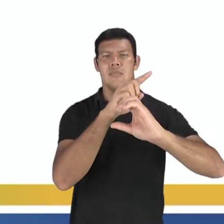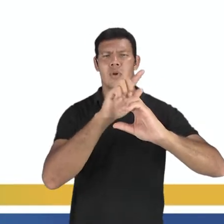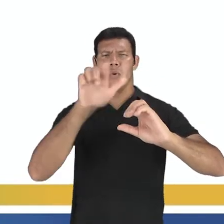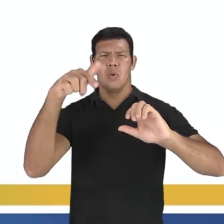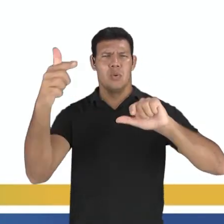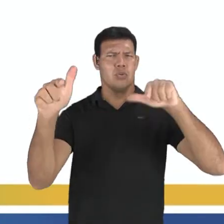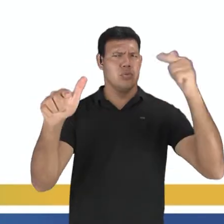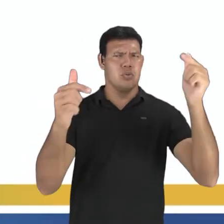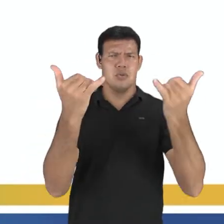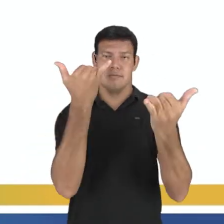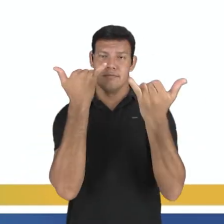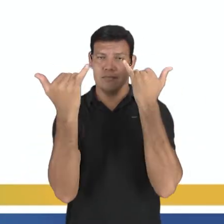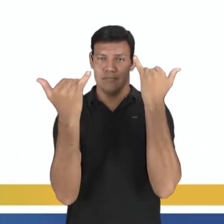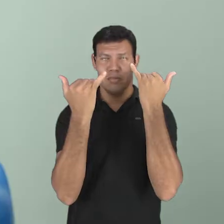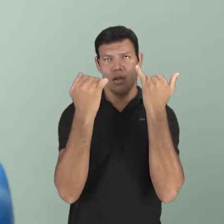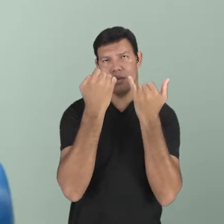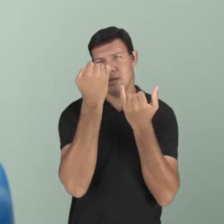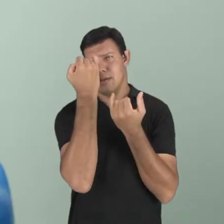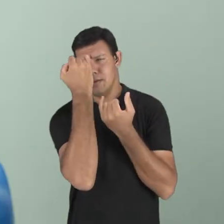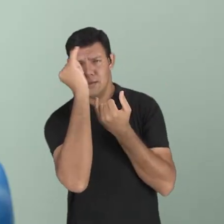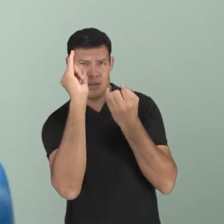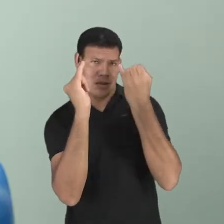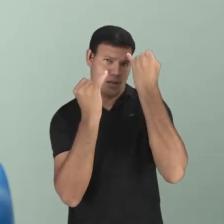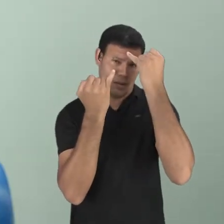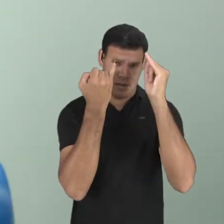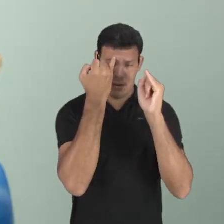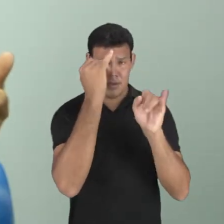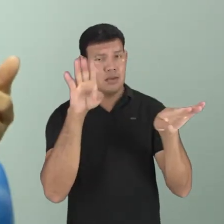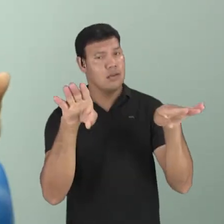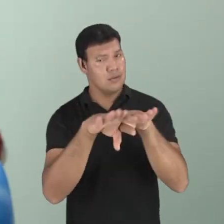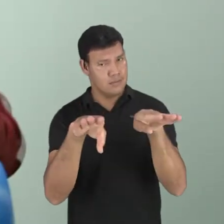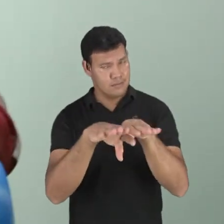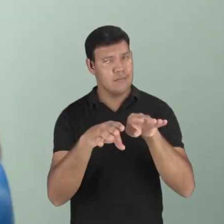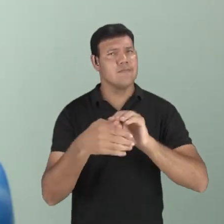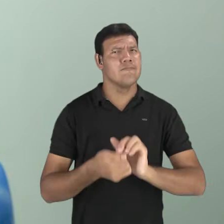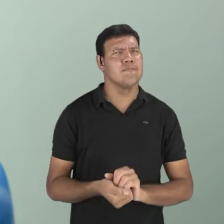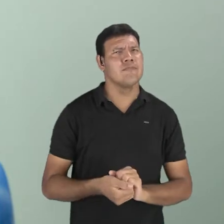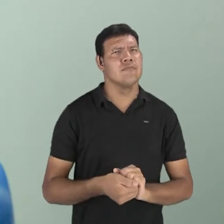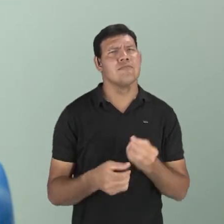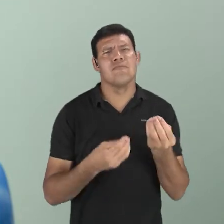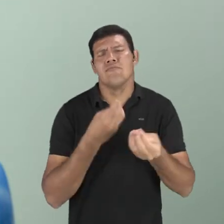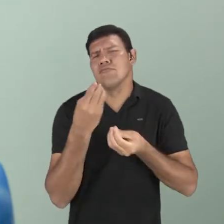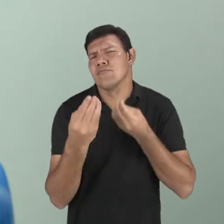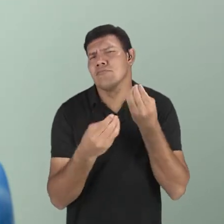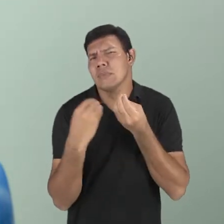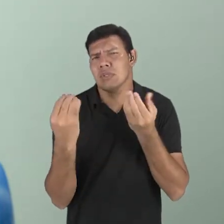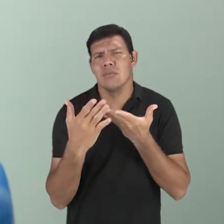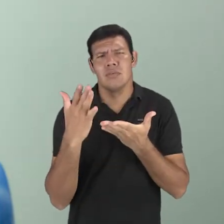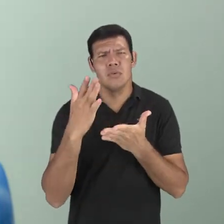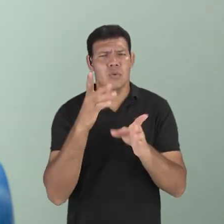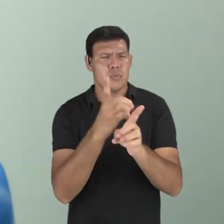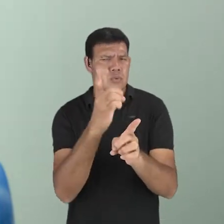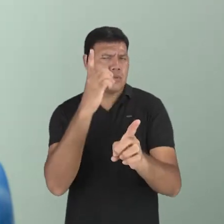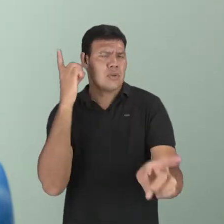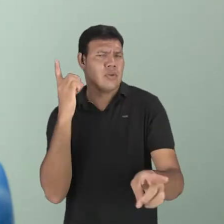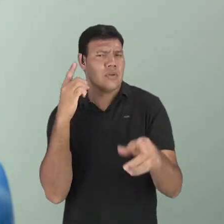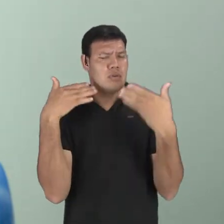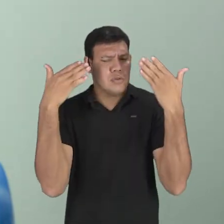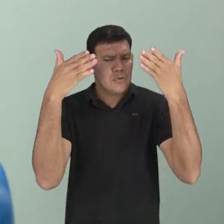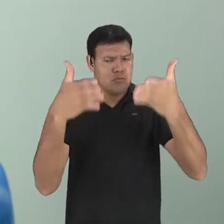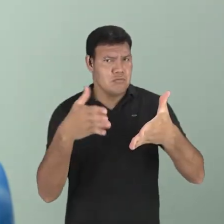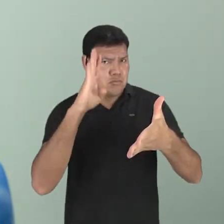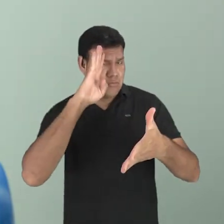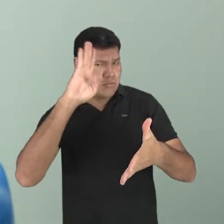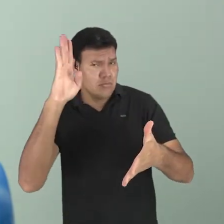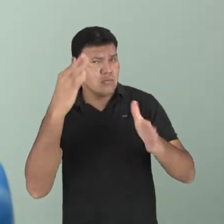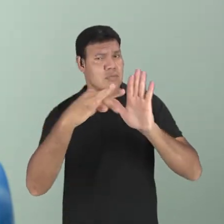ideia principal. Isso mesmo. E como nós iremos identificar a ideia central ou principal de um texto,